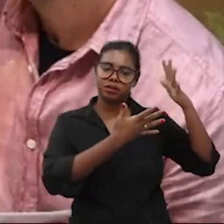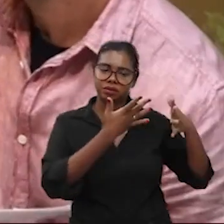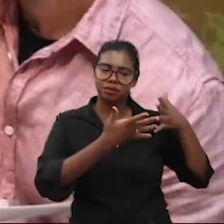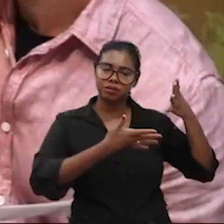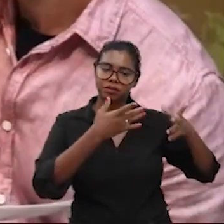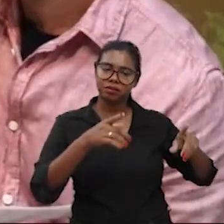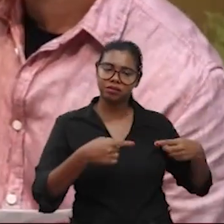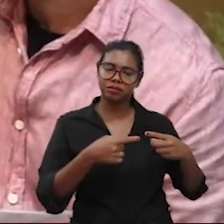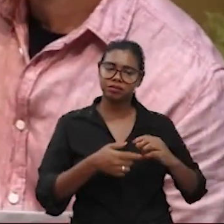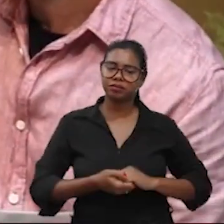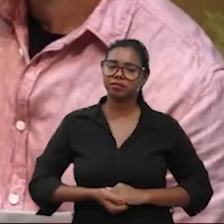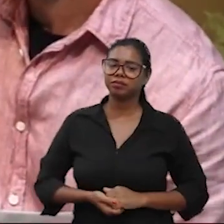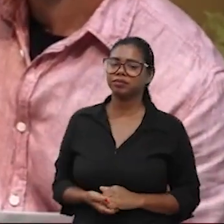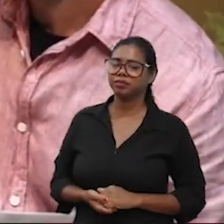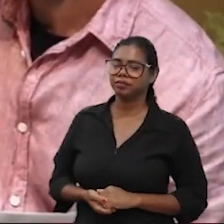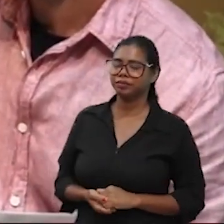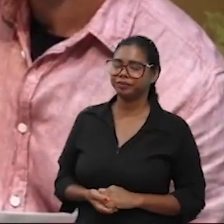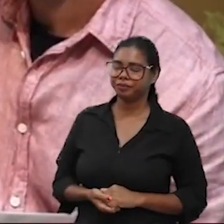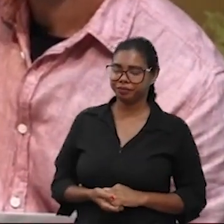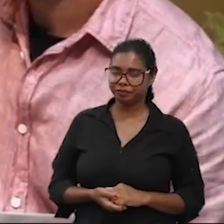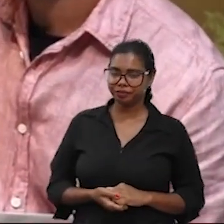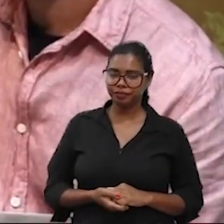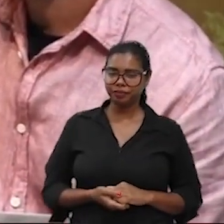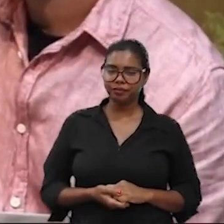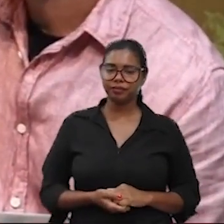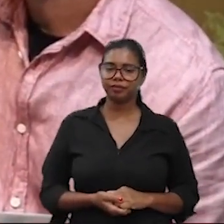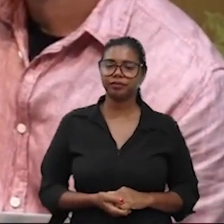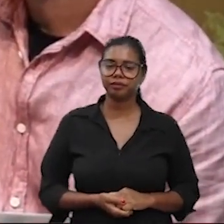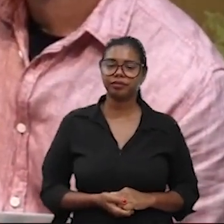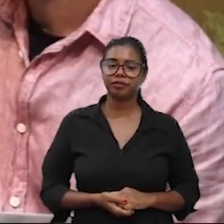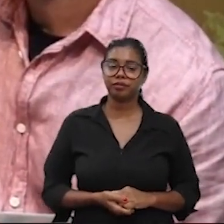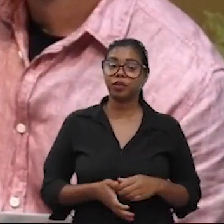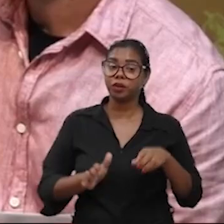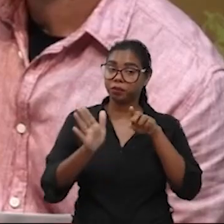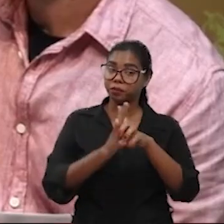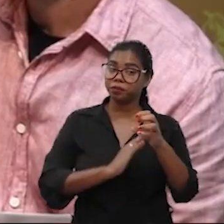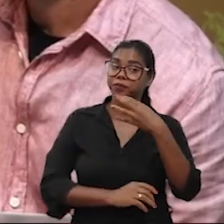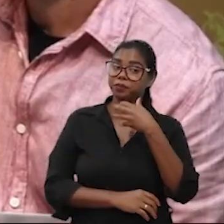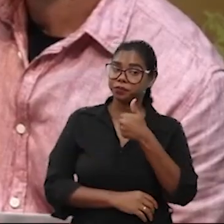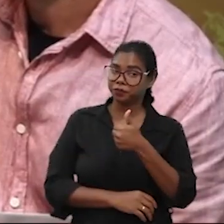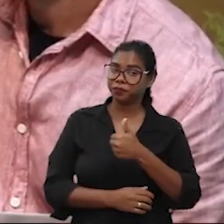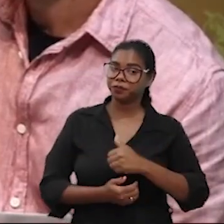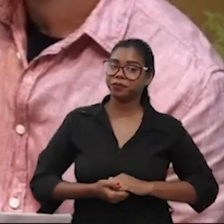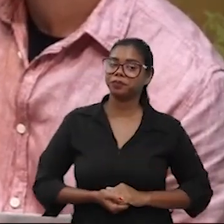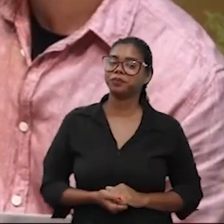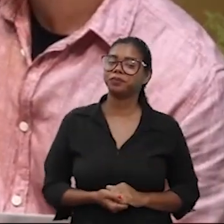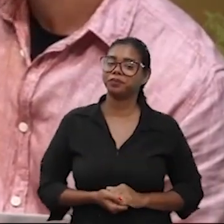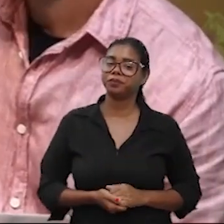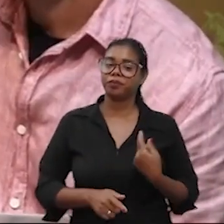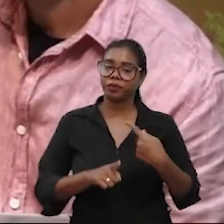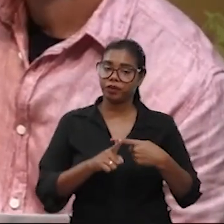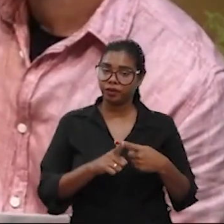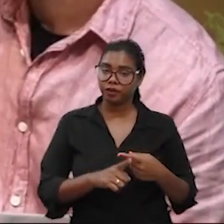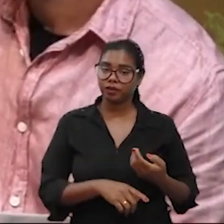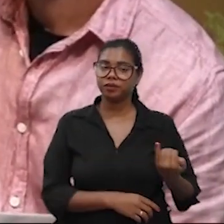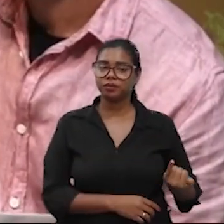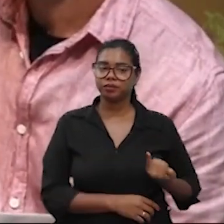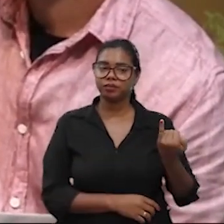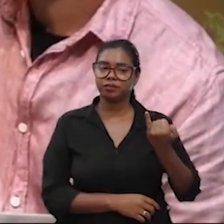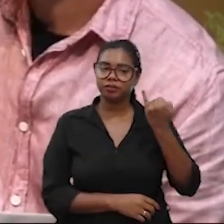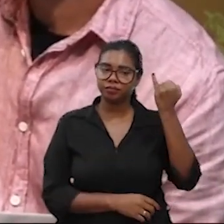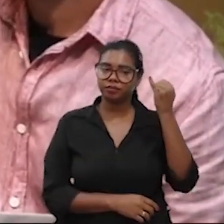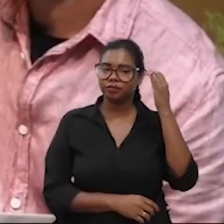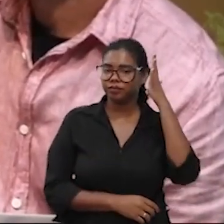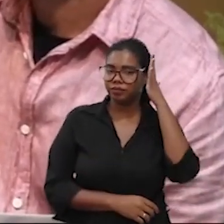aí? É uma excelente pergunta, professor, porque eu acho super importante a gente entender, né,